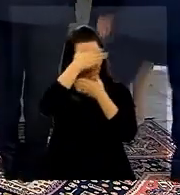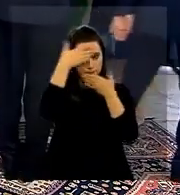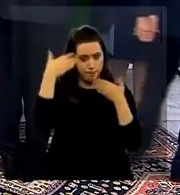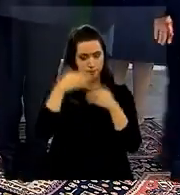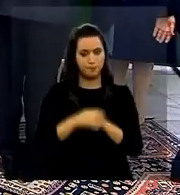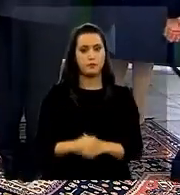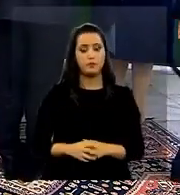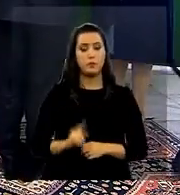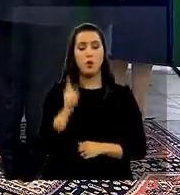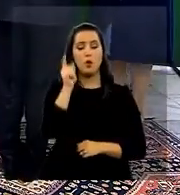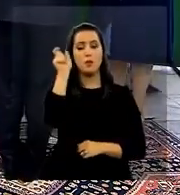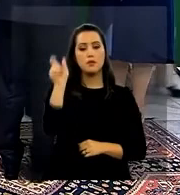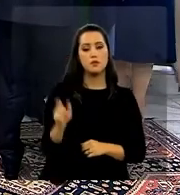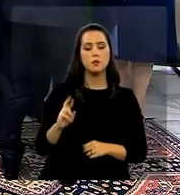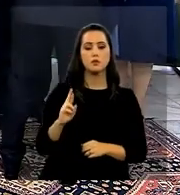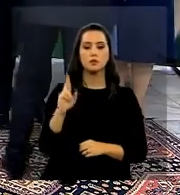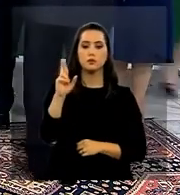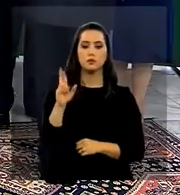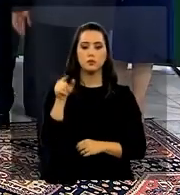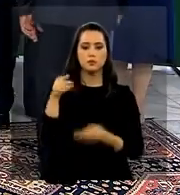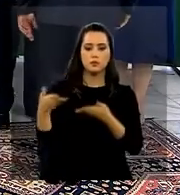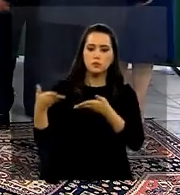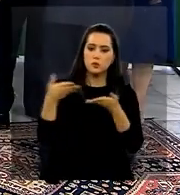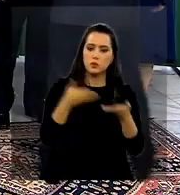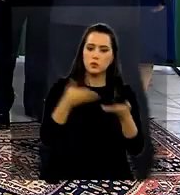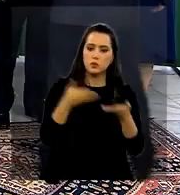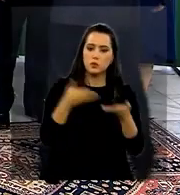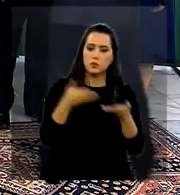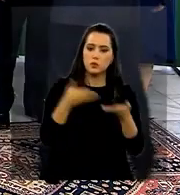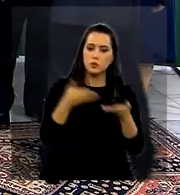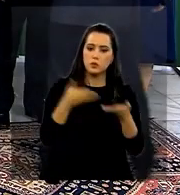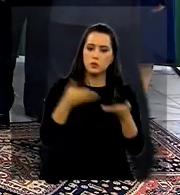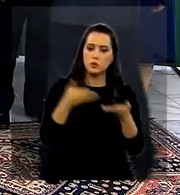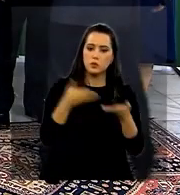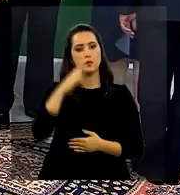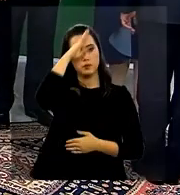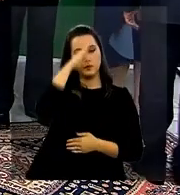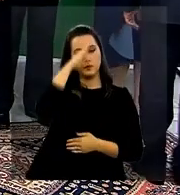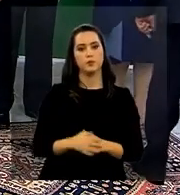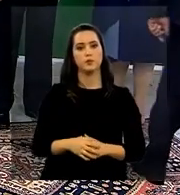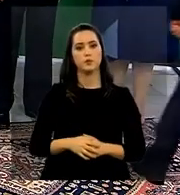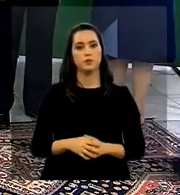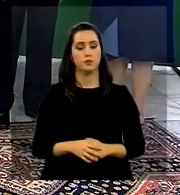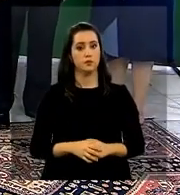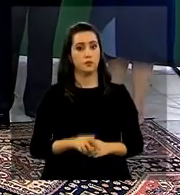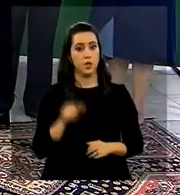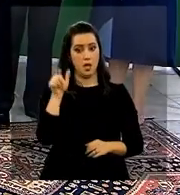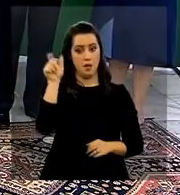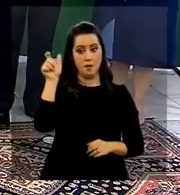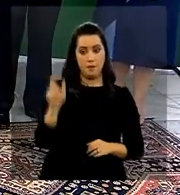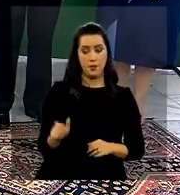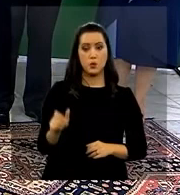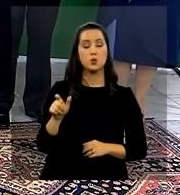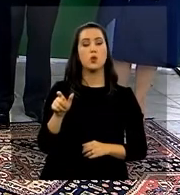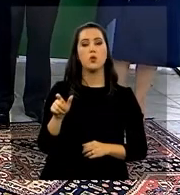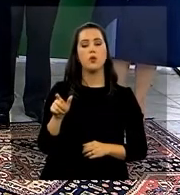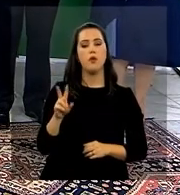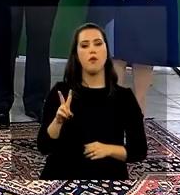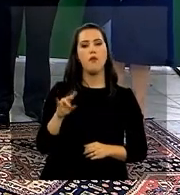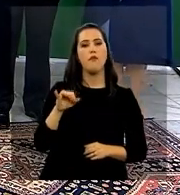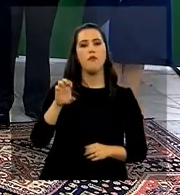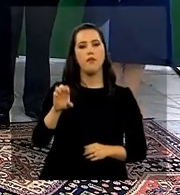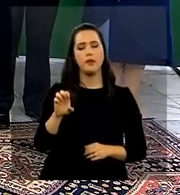Uma das autoridades que vieram à posse do presidente Jair Bolsonaro. Michael Asmin, vice-presidente da República